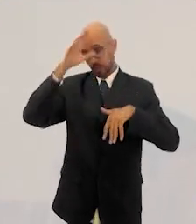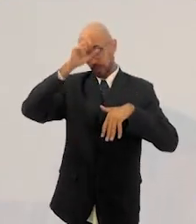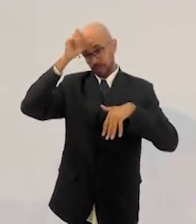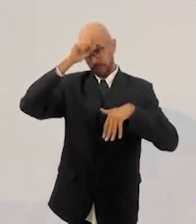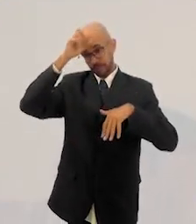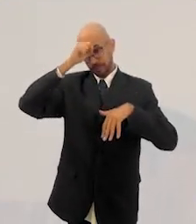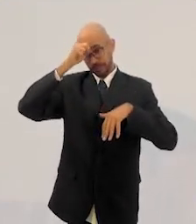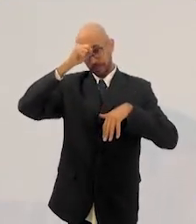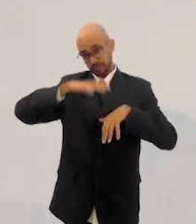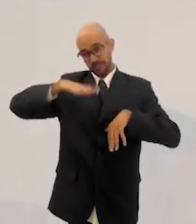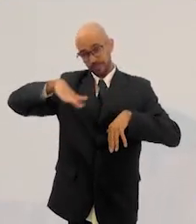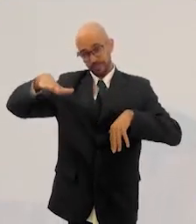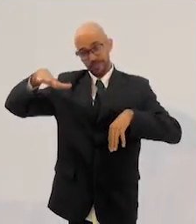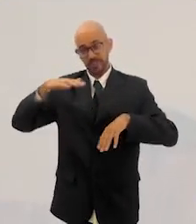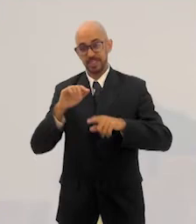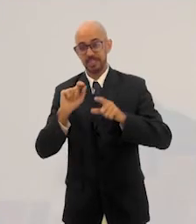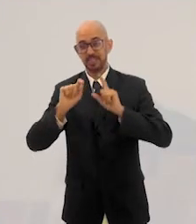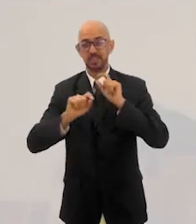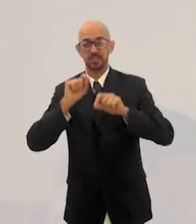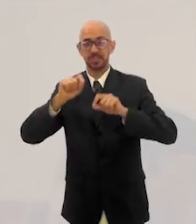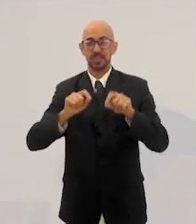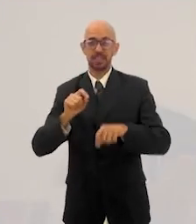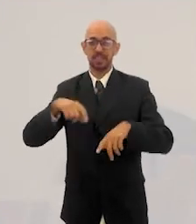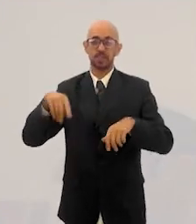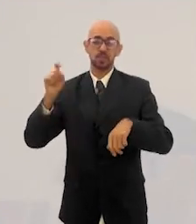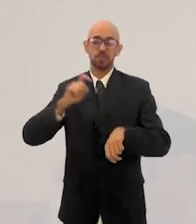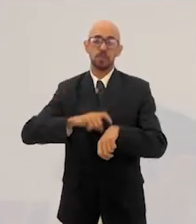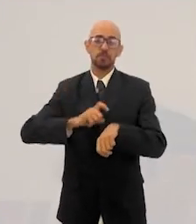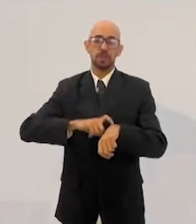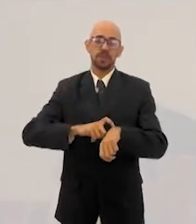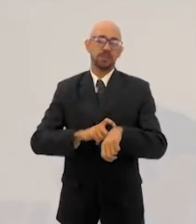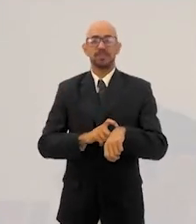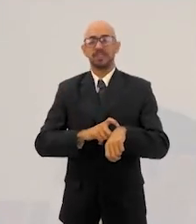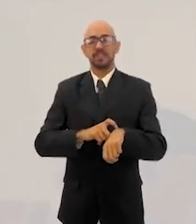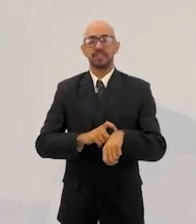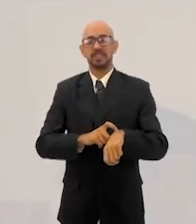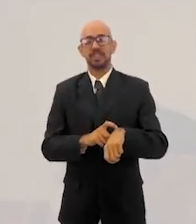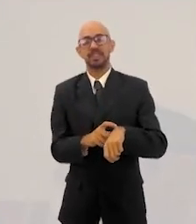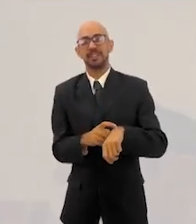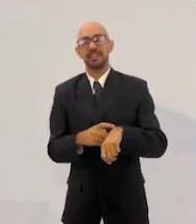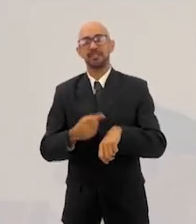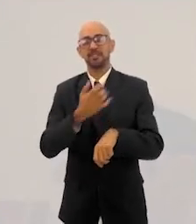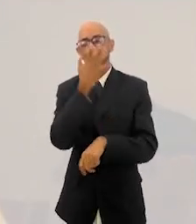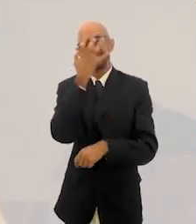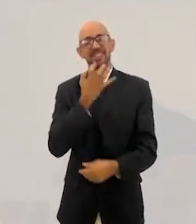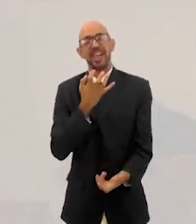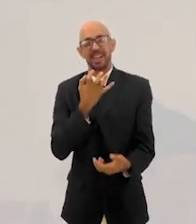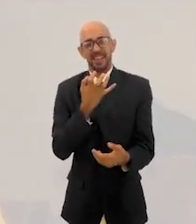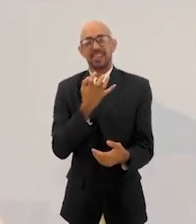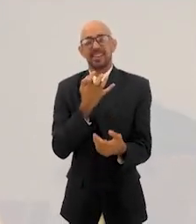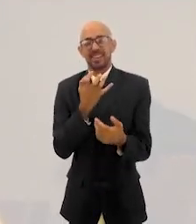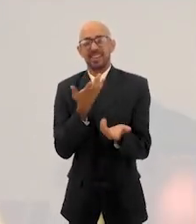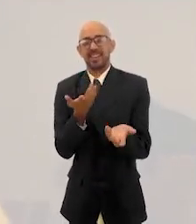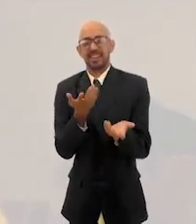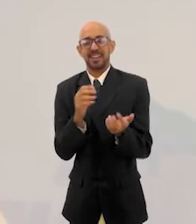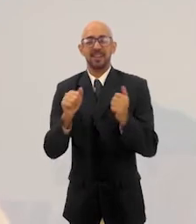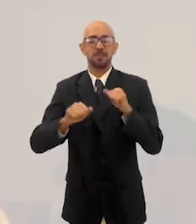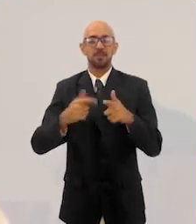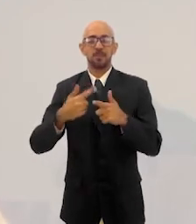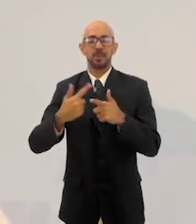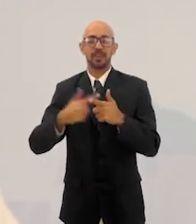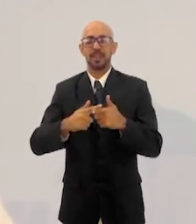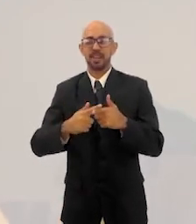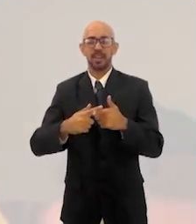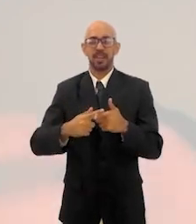aprendizado de criança, né? Sobre uma situação que era muito séria em volta de mim, porque a religiosidade tinha